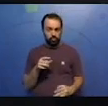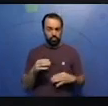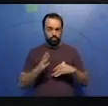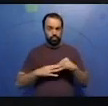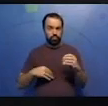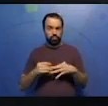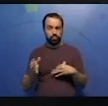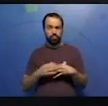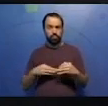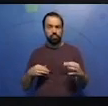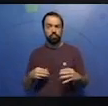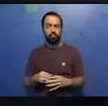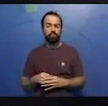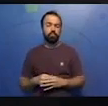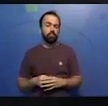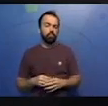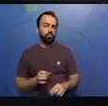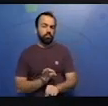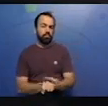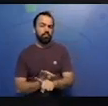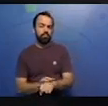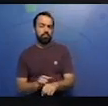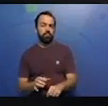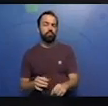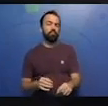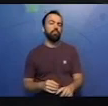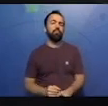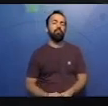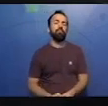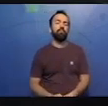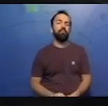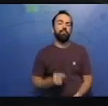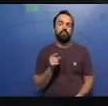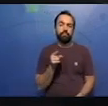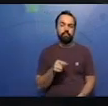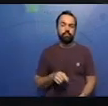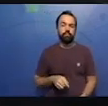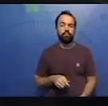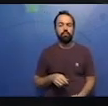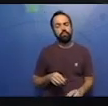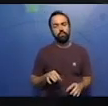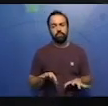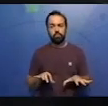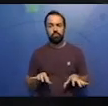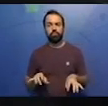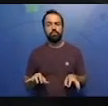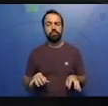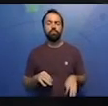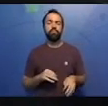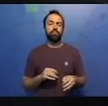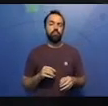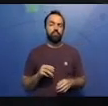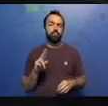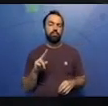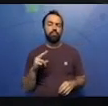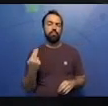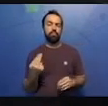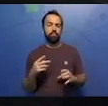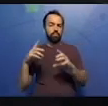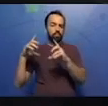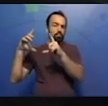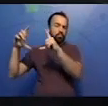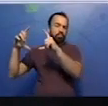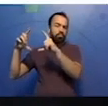da sua casa, combinado? Ou do celular, ou do computador, que você tem feito as tarefas, também dá